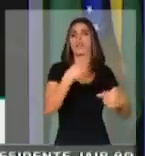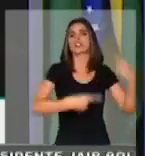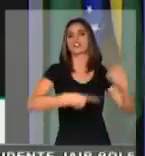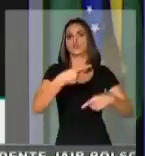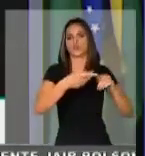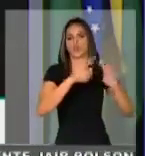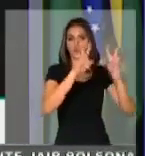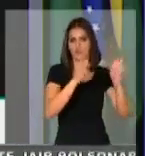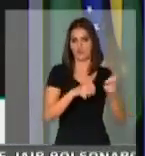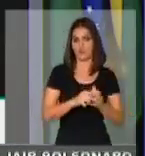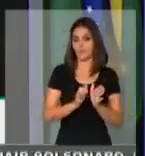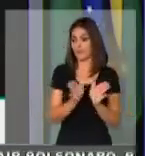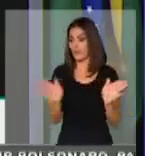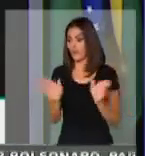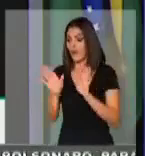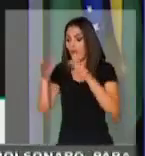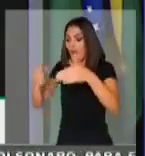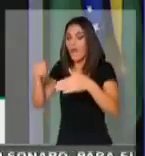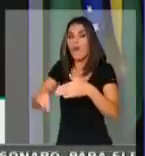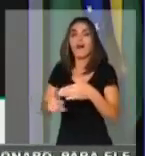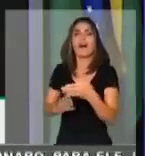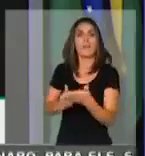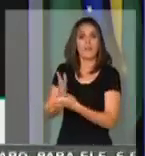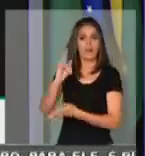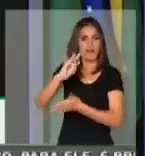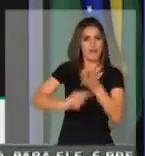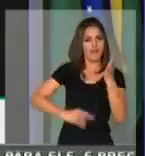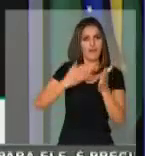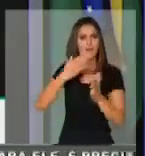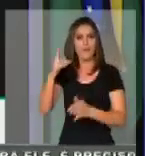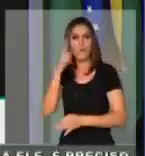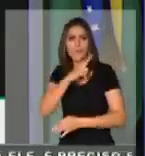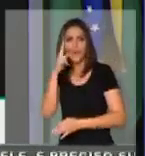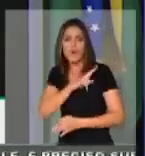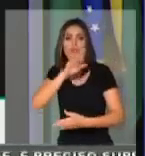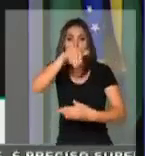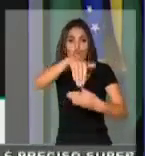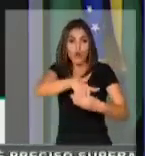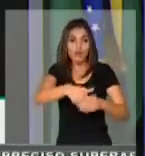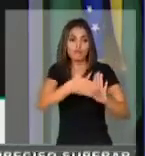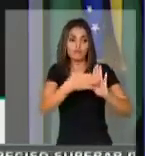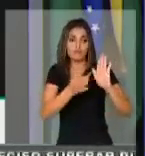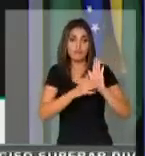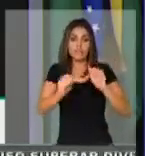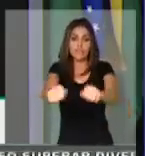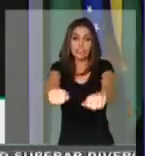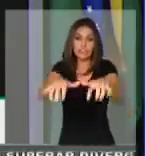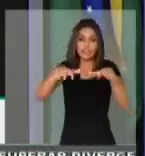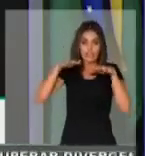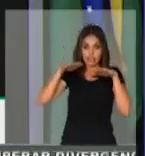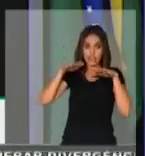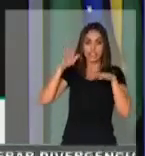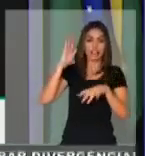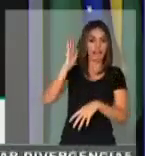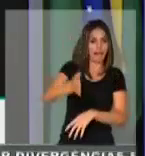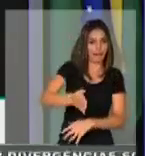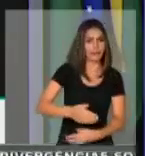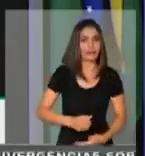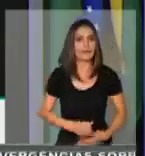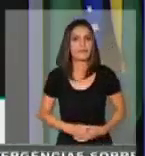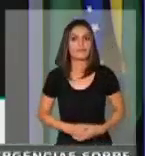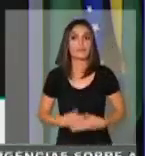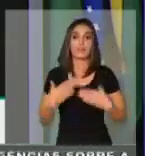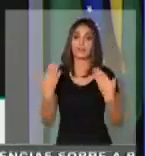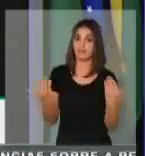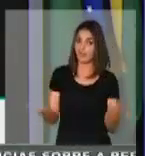assunto. Outro seria a aprovação de requerimento de urgência para a votação da matéria diretamente no plenário.